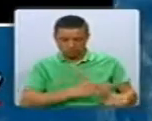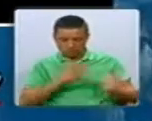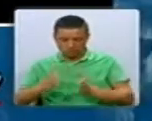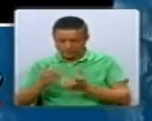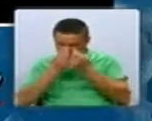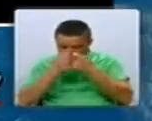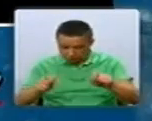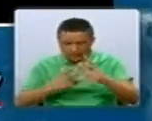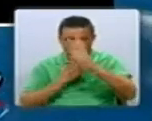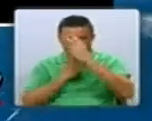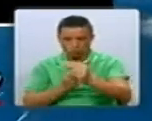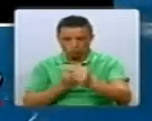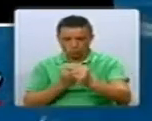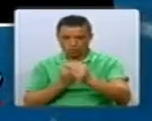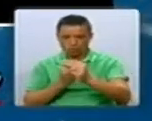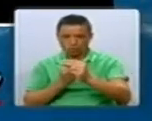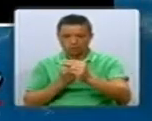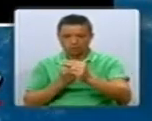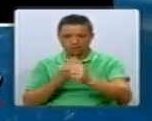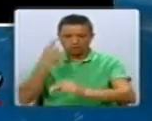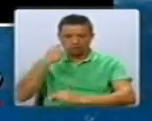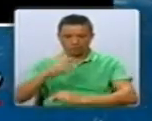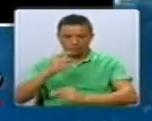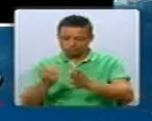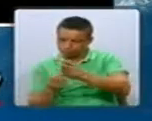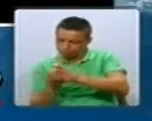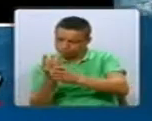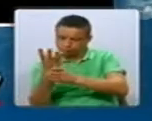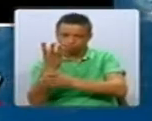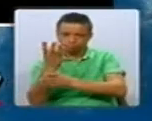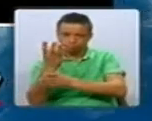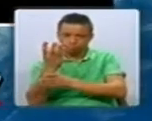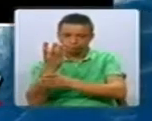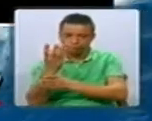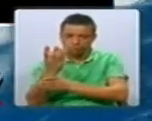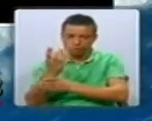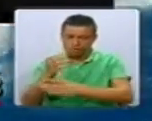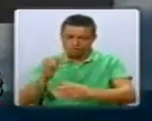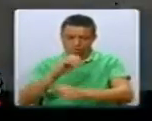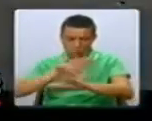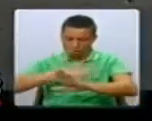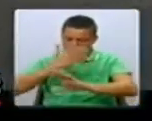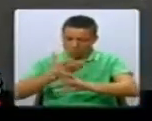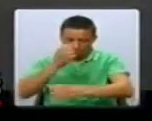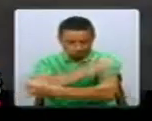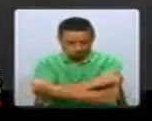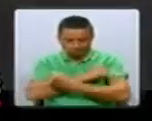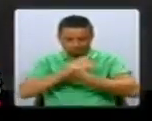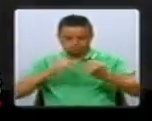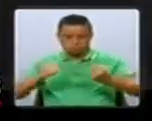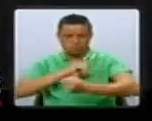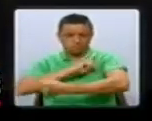Lua esteve presente um vulcanismo muitíssimo mais explosivo, muitíssimo mais